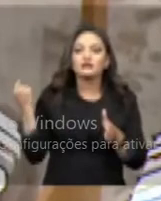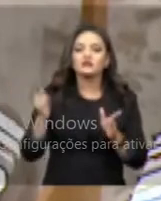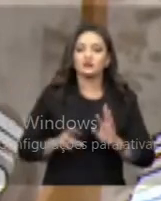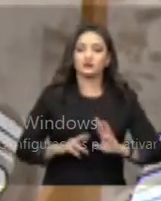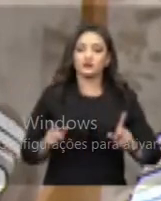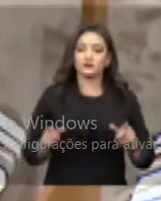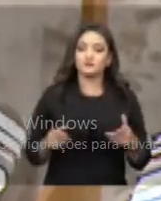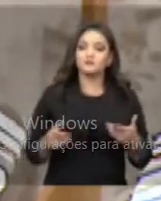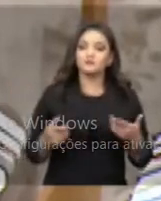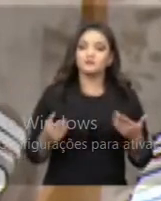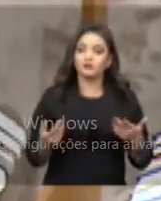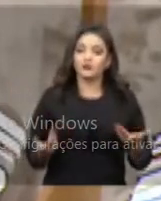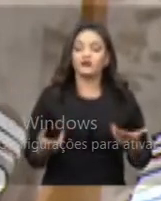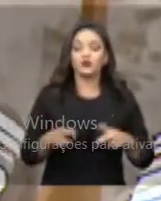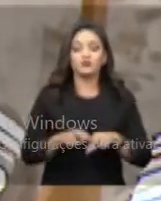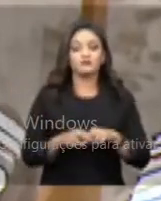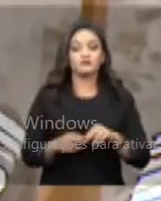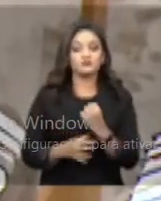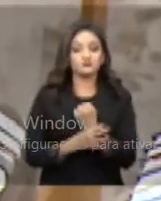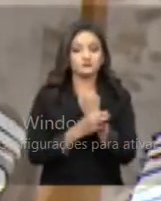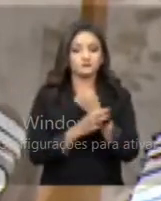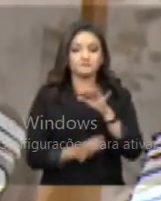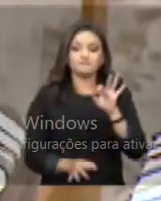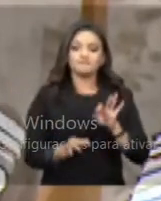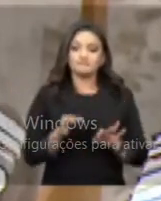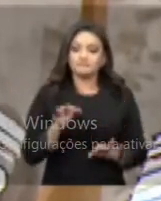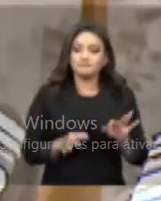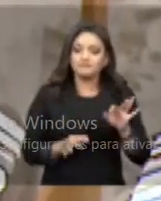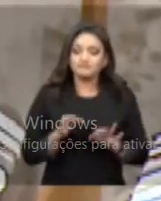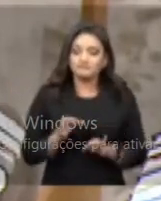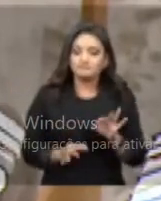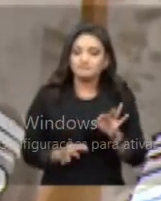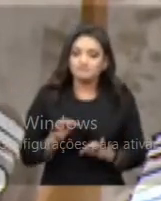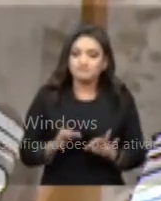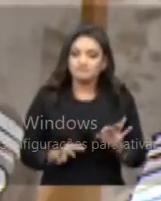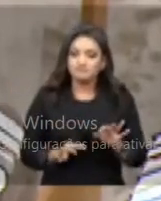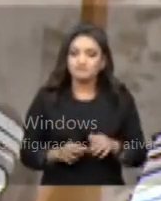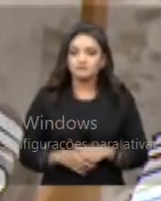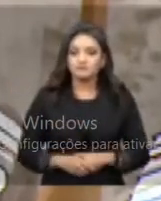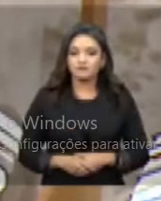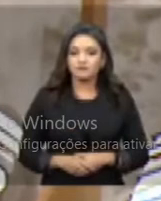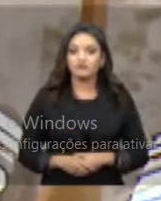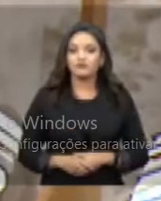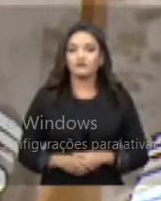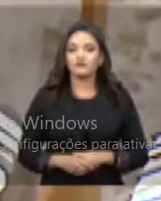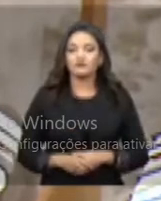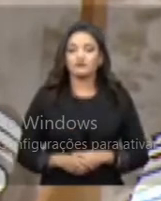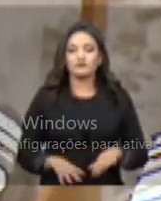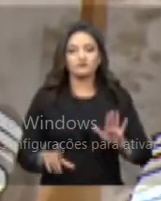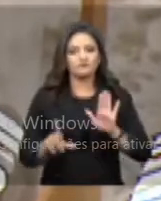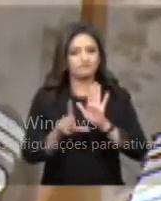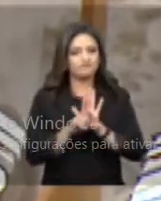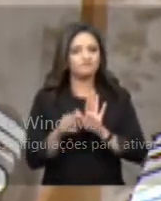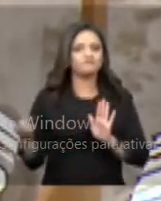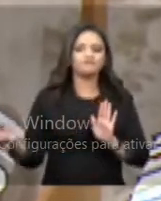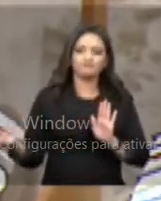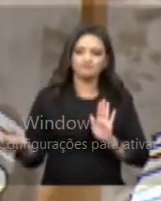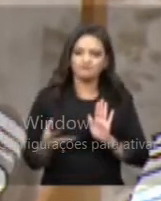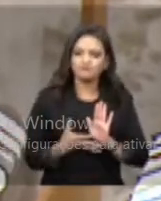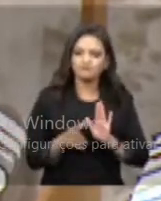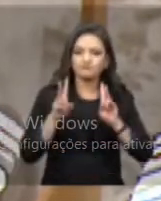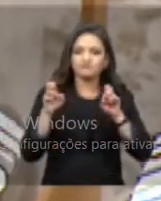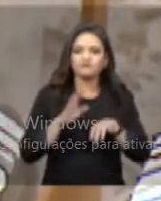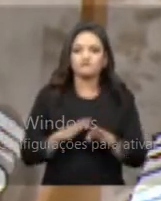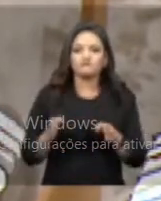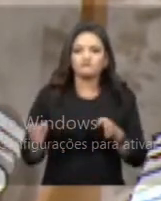em atenção à segurança jurídica e ao ato jurídico perfeito. o novo regime jurídico da prescrição a